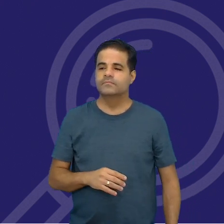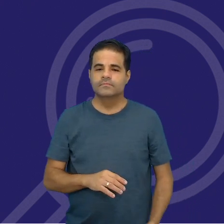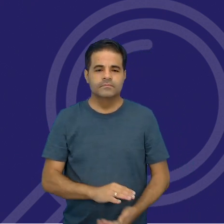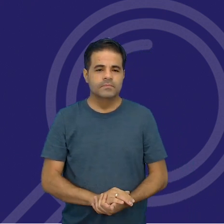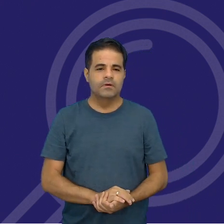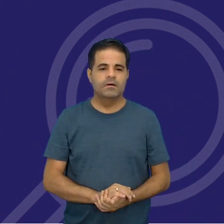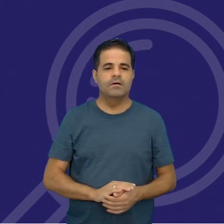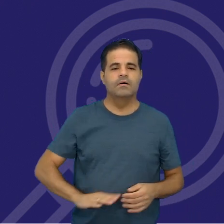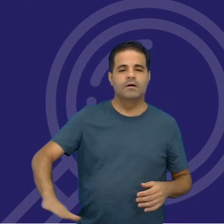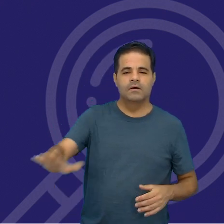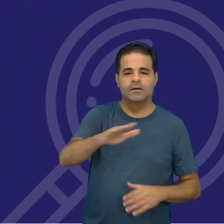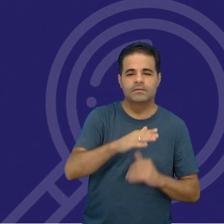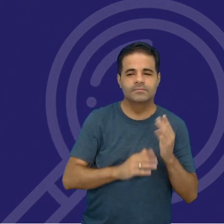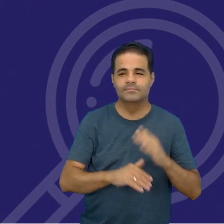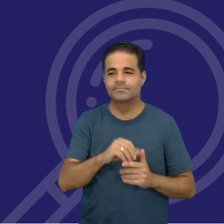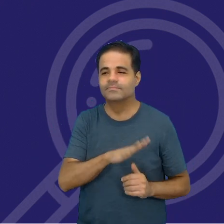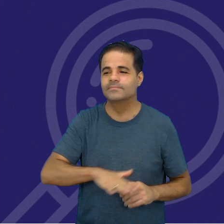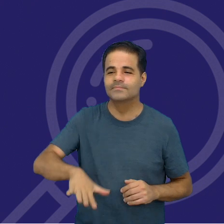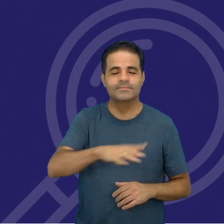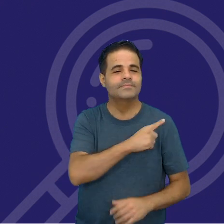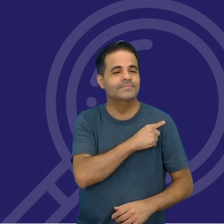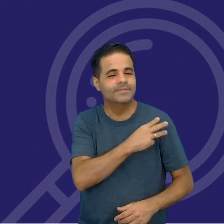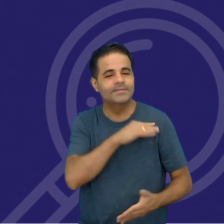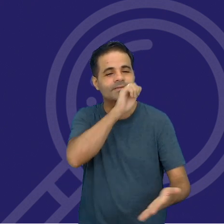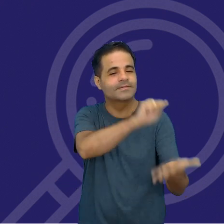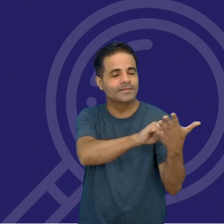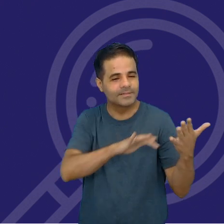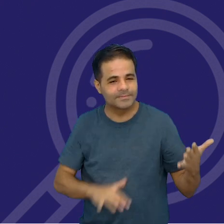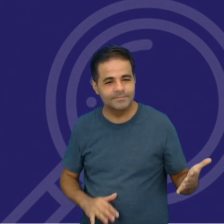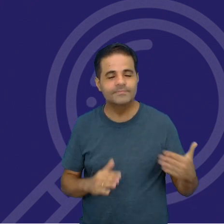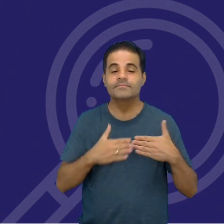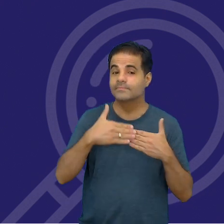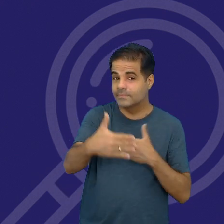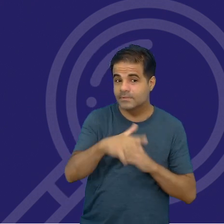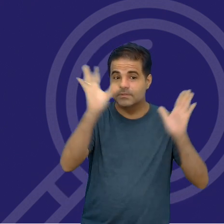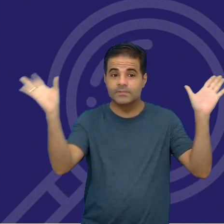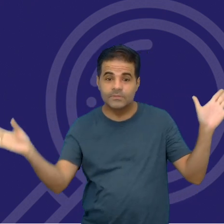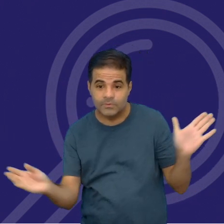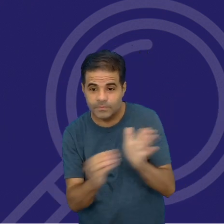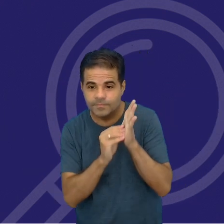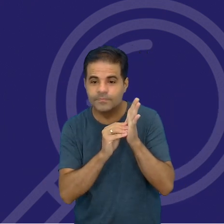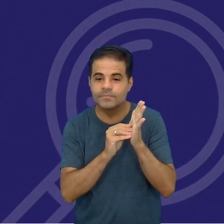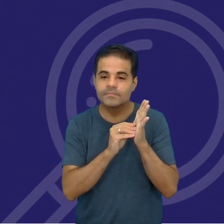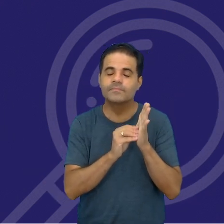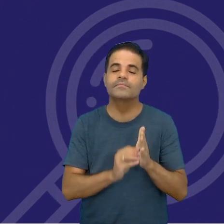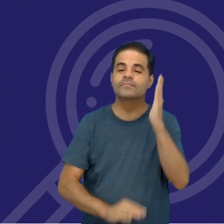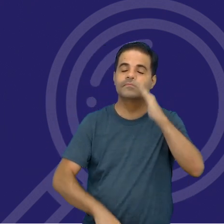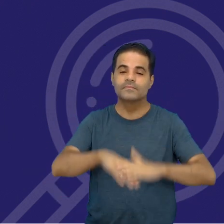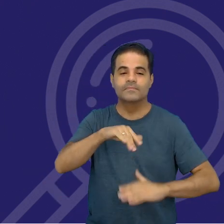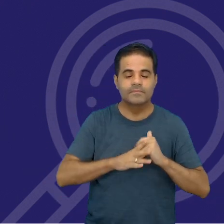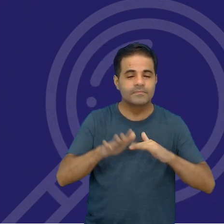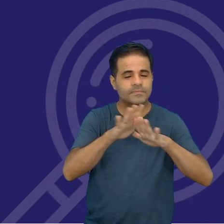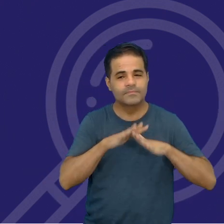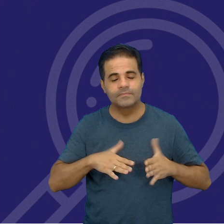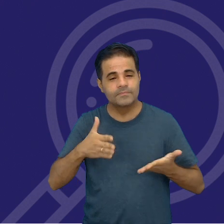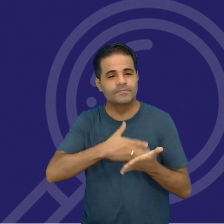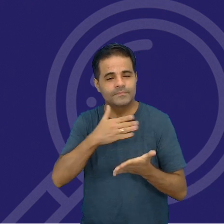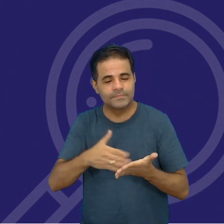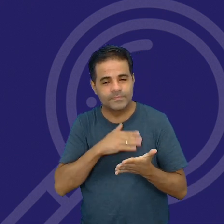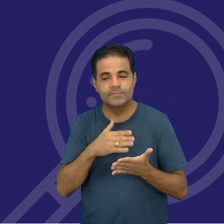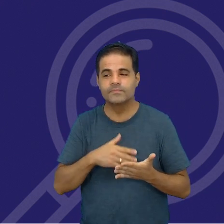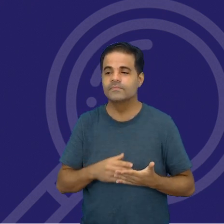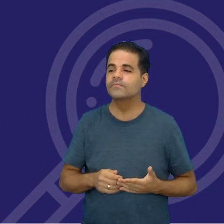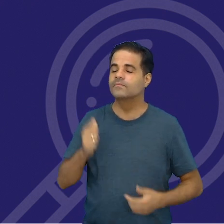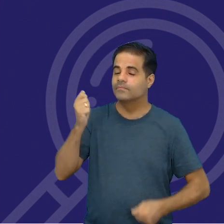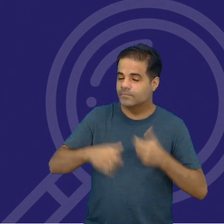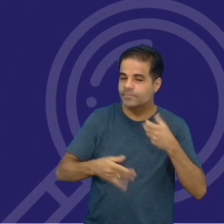Nossa sugestão, né, é que a atividade prevista no caderno do 8º ano pode ser retomada